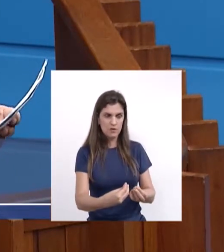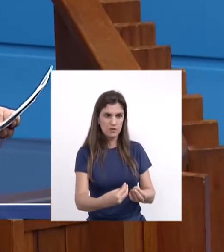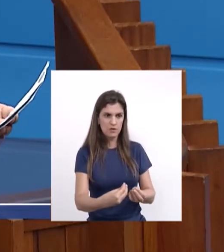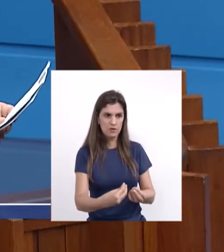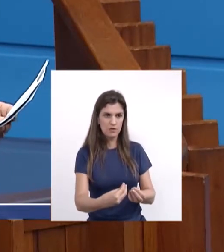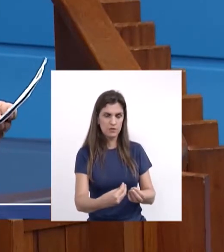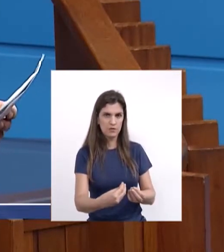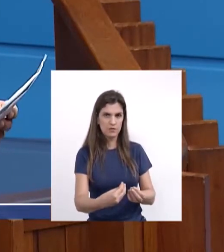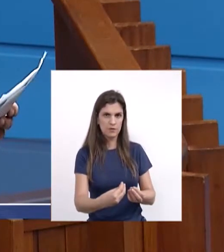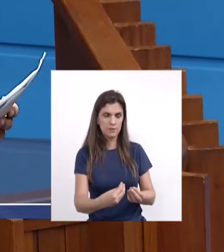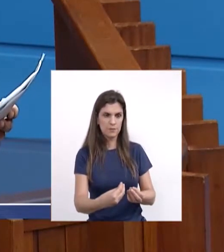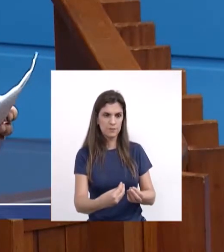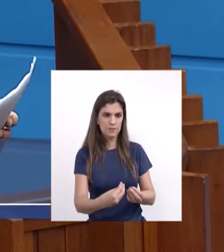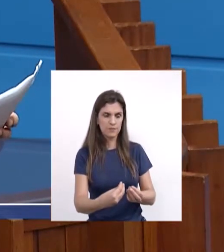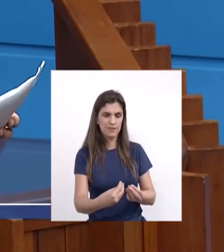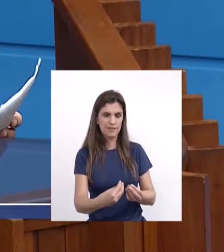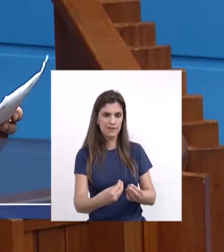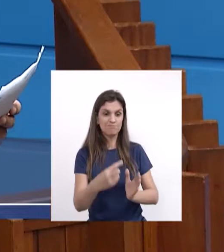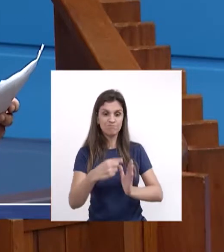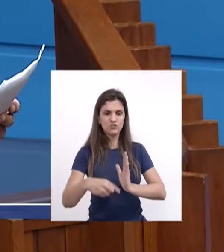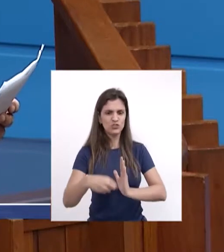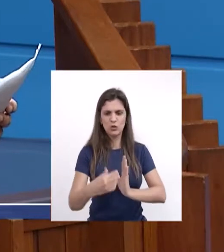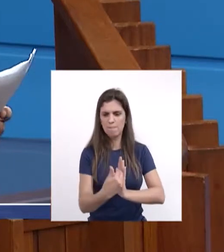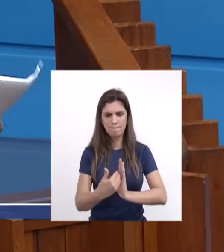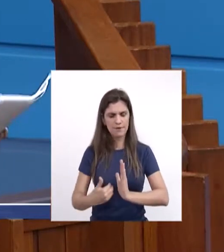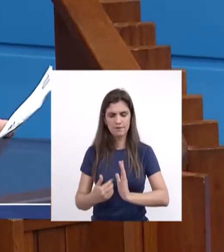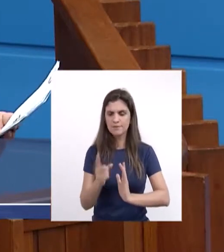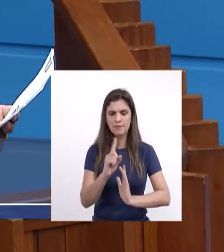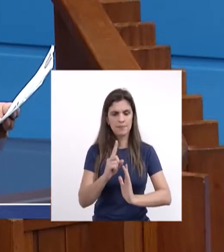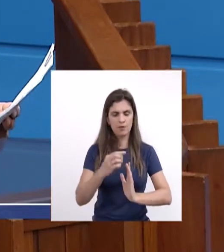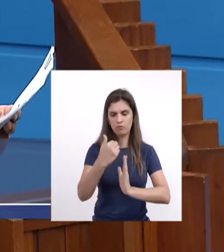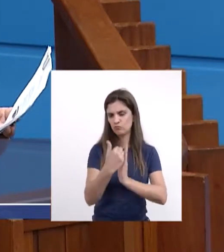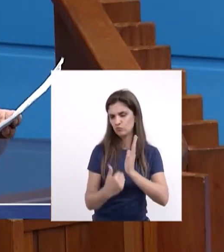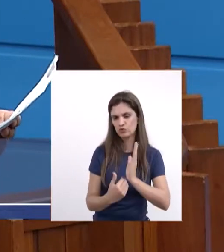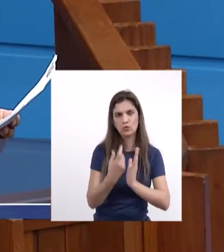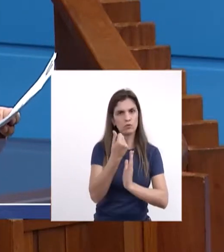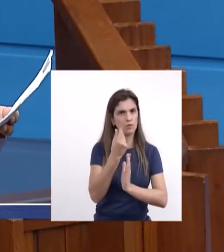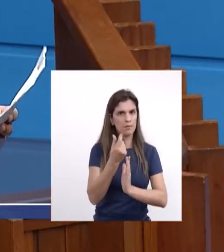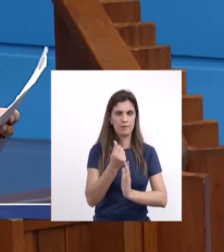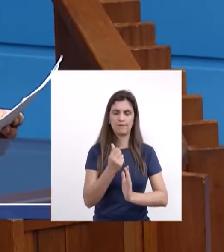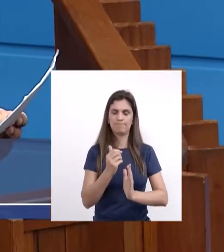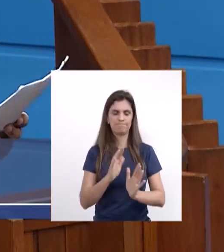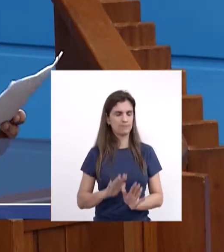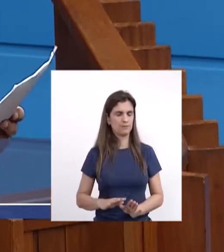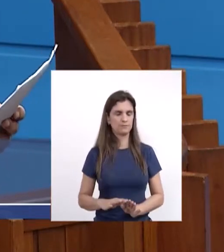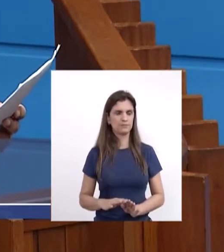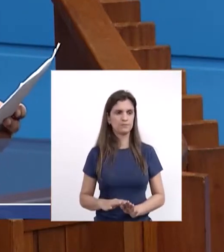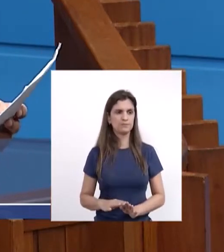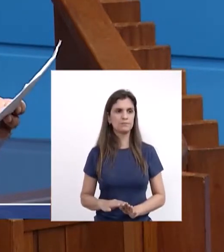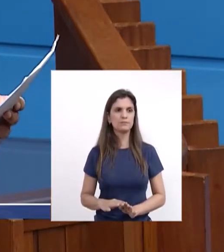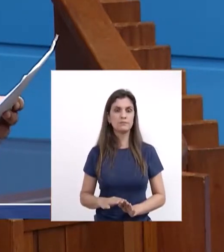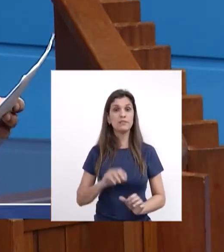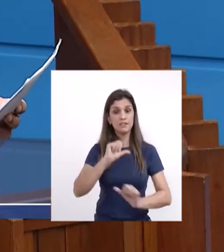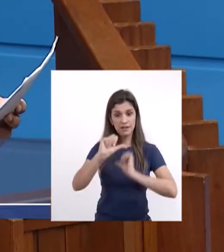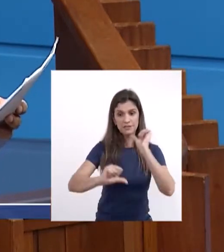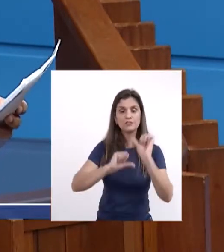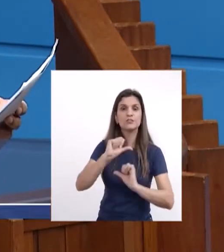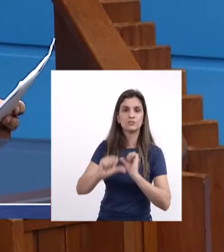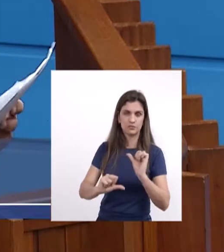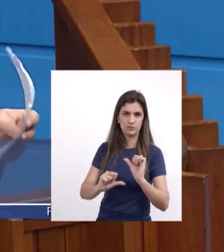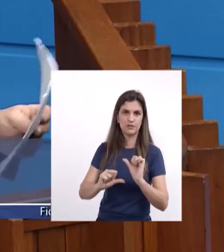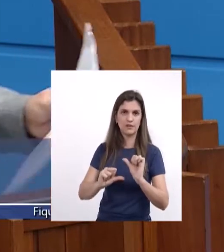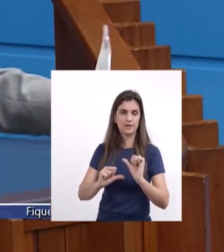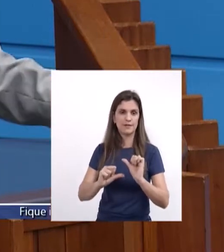o desconto e os efeitos da deliberação 1025 da ANTT, que havia alterado a